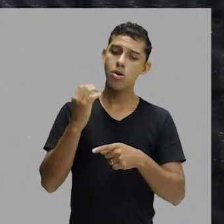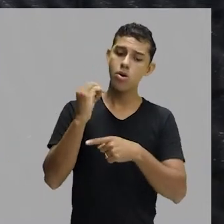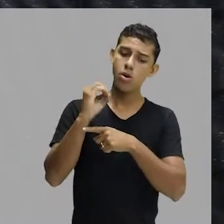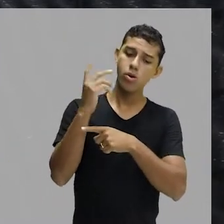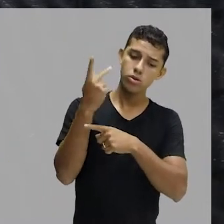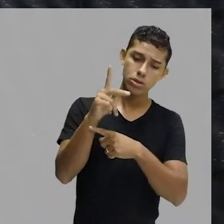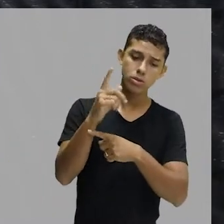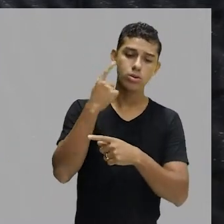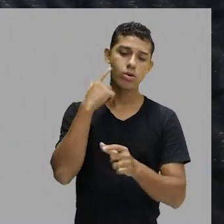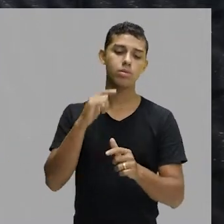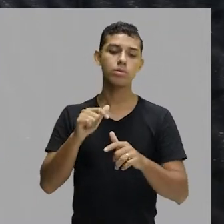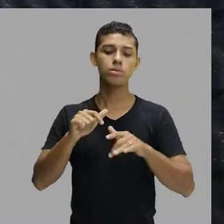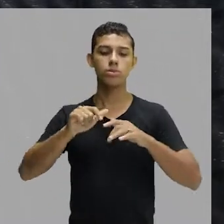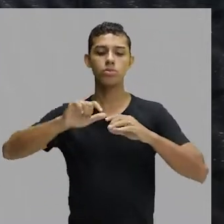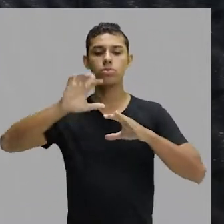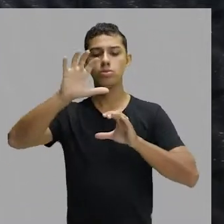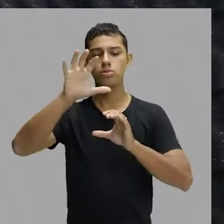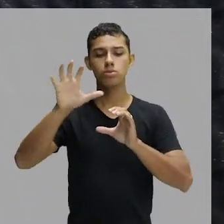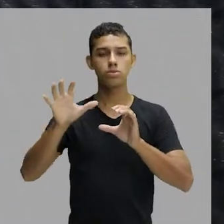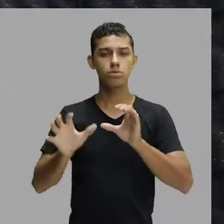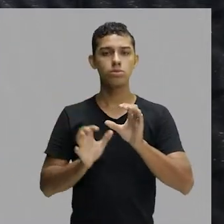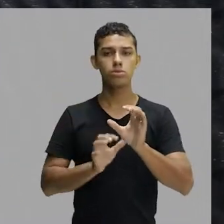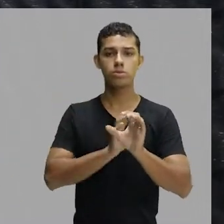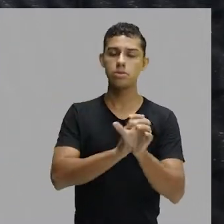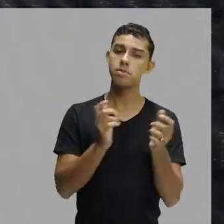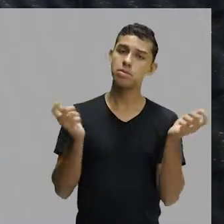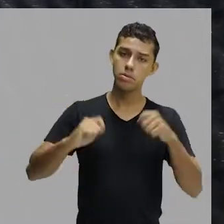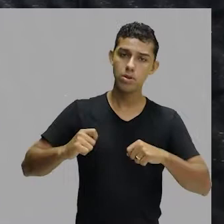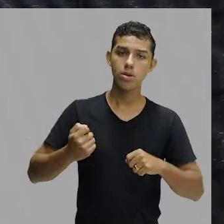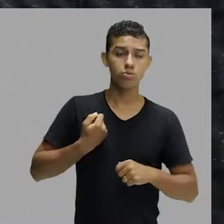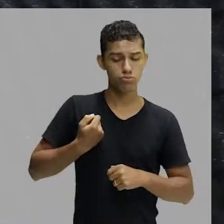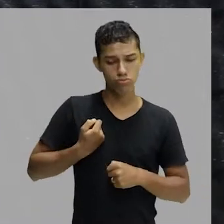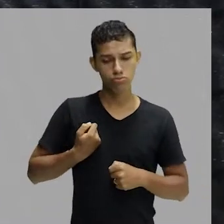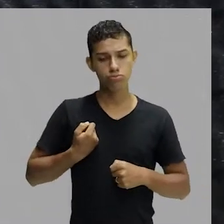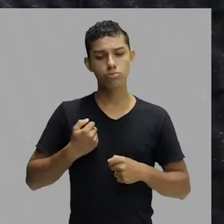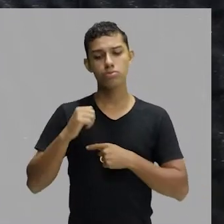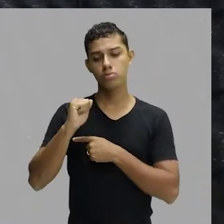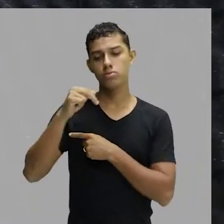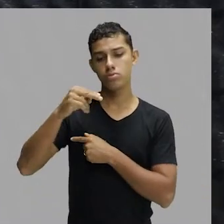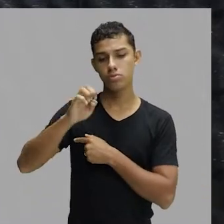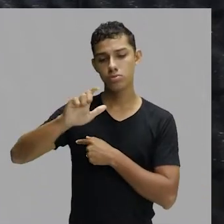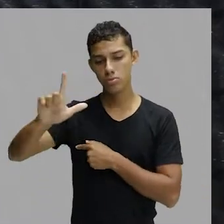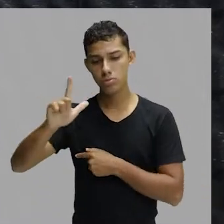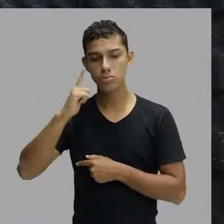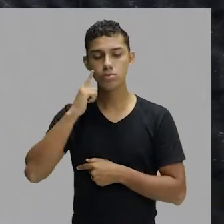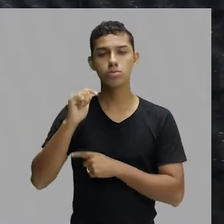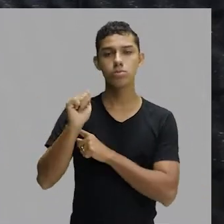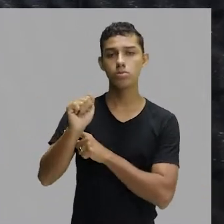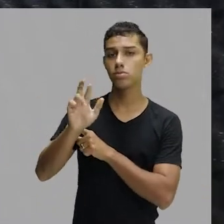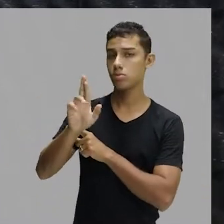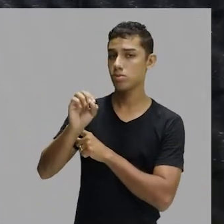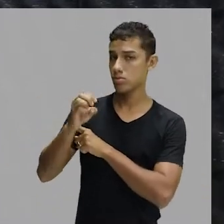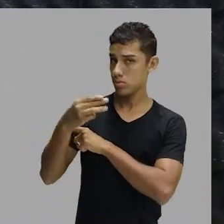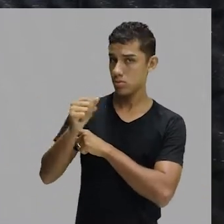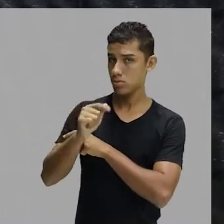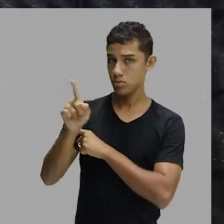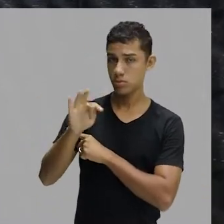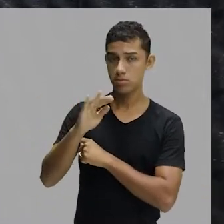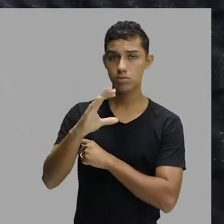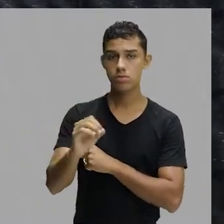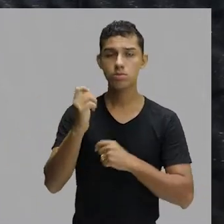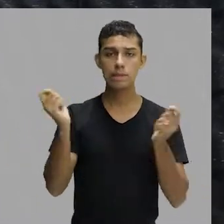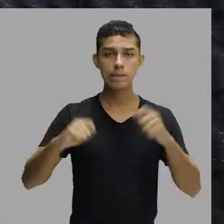mais ramificações, então eu preciso numerar esse anel aromático, né? Esse anel benzênico, eu preciso